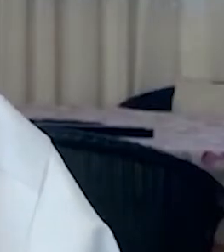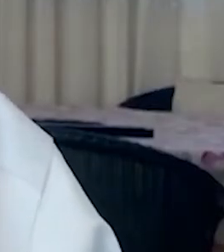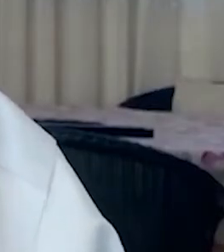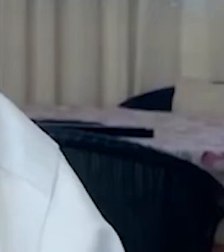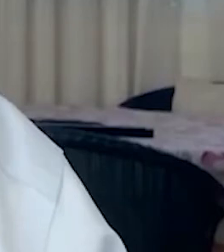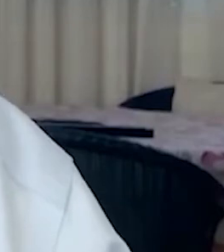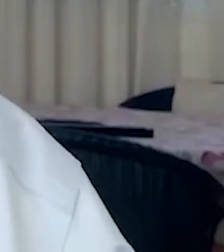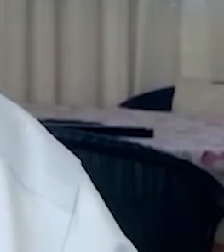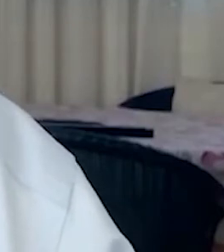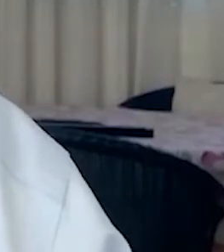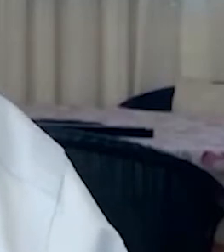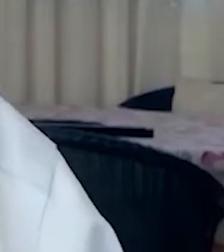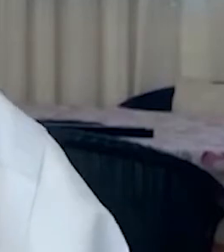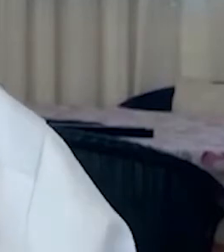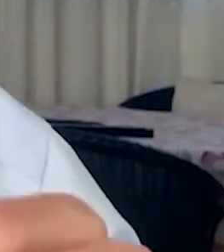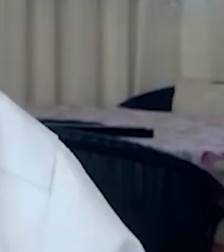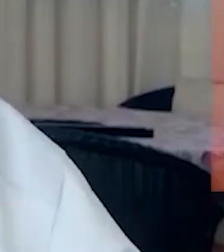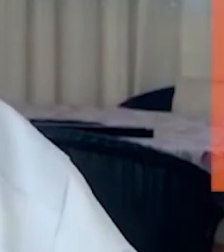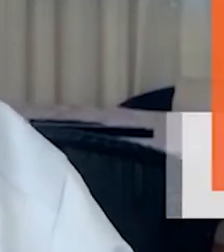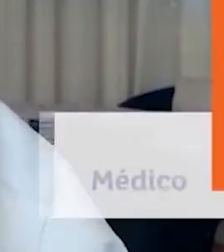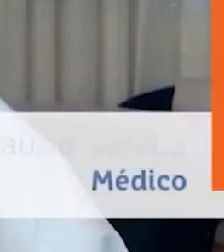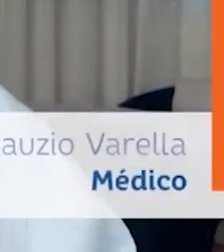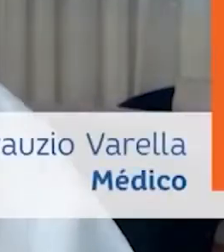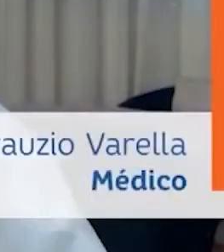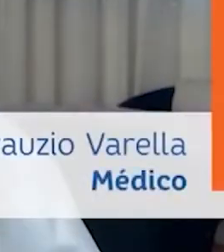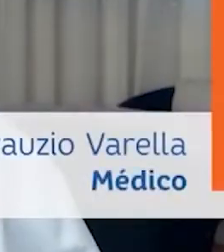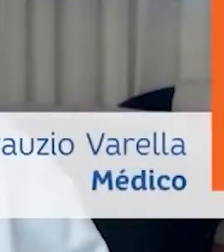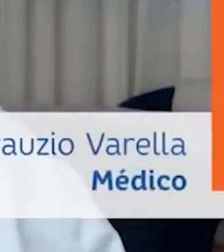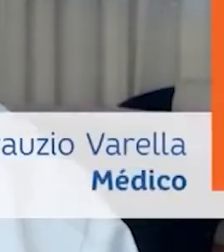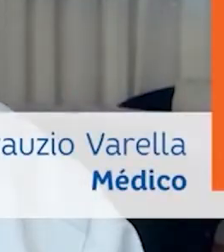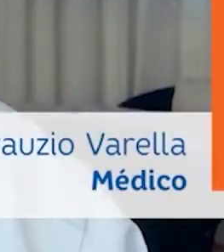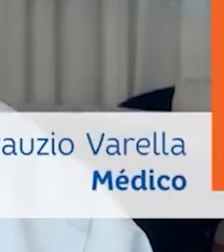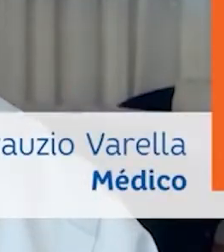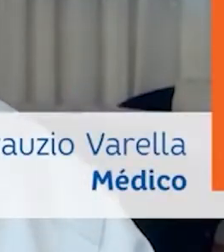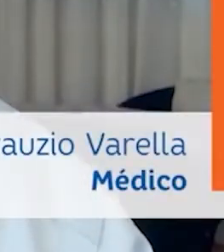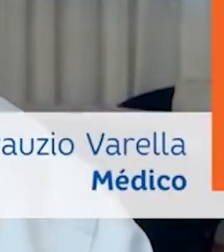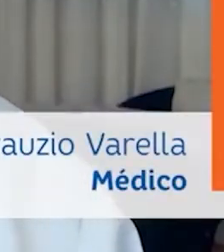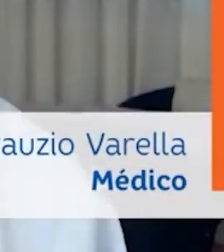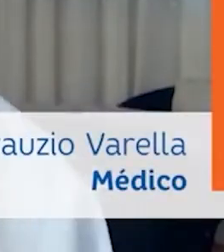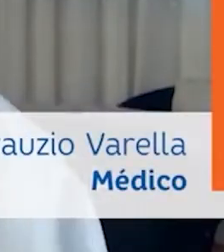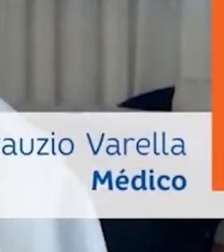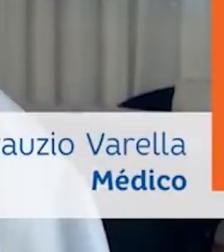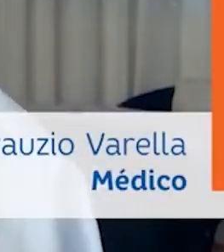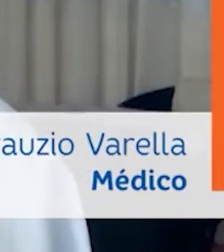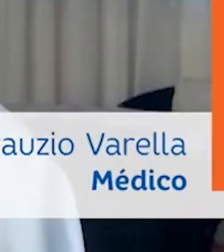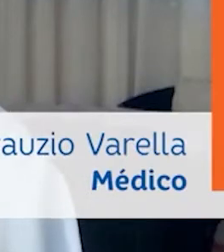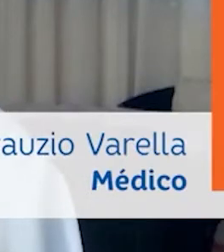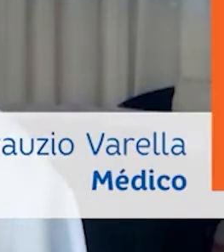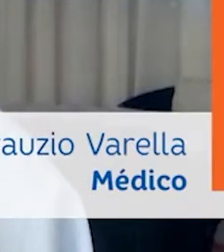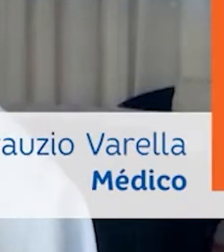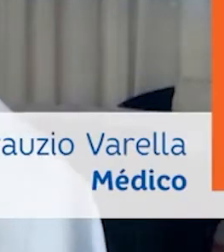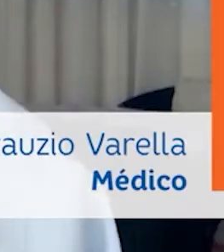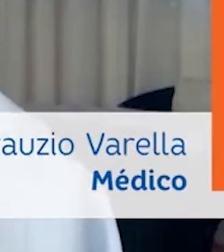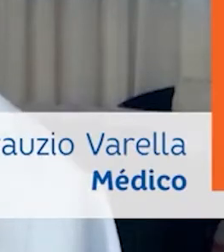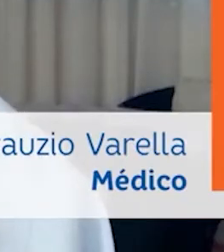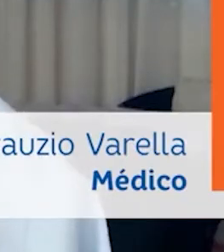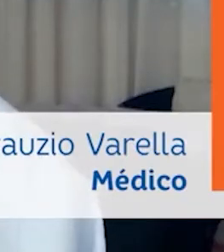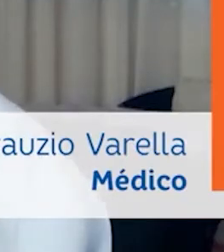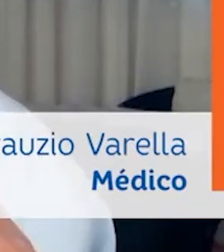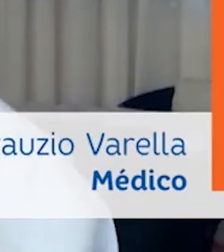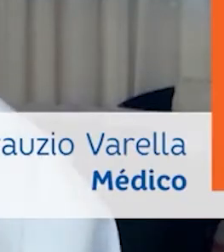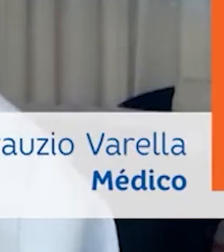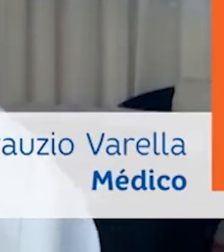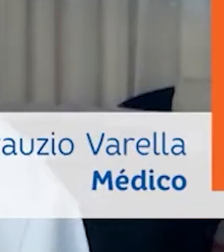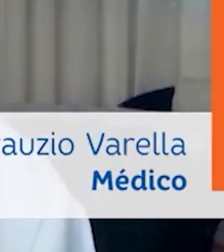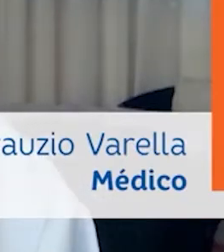Muitos brasileiros estão fazendo o melhor para manter os serviços essenciais. Os mesários prestam um